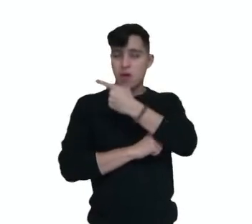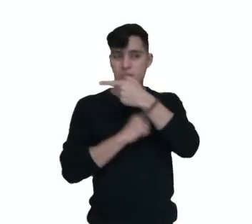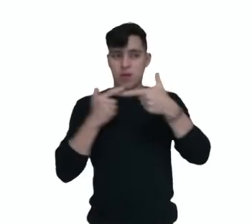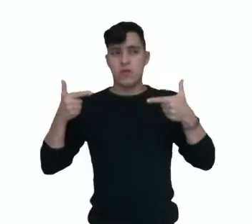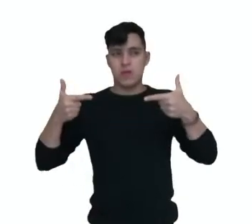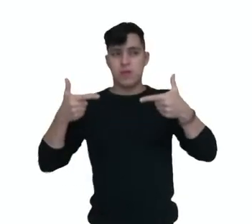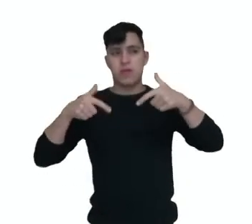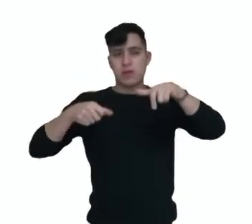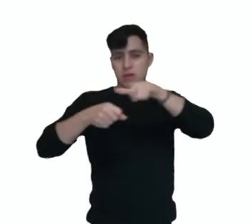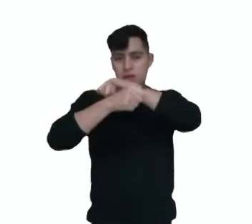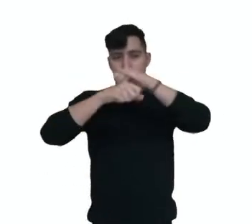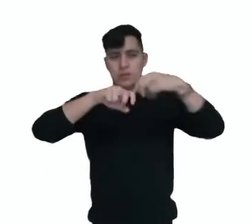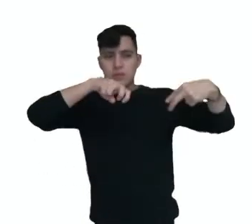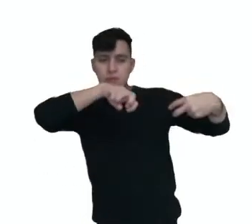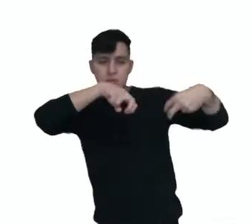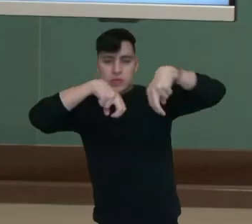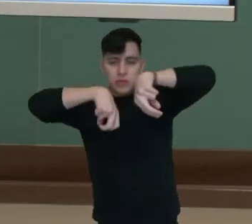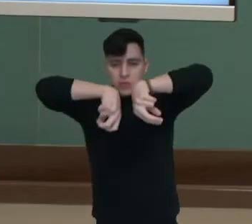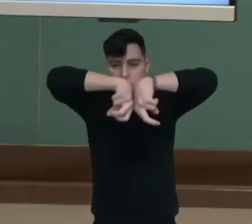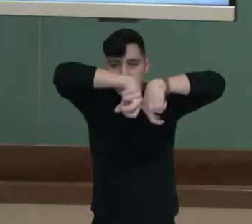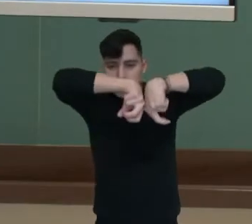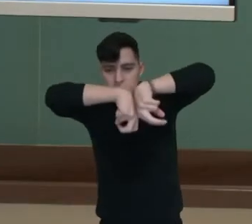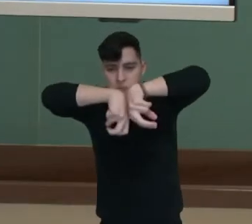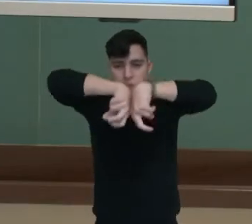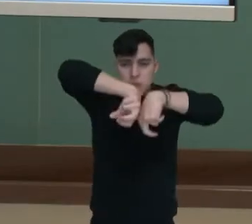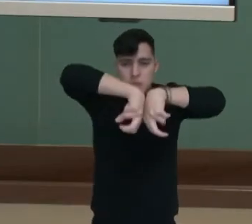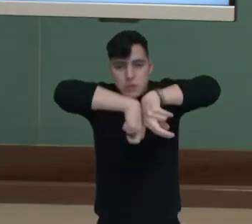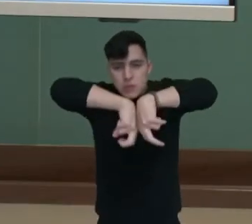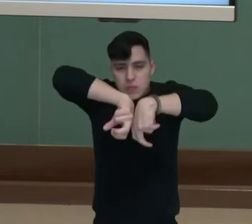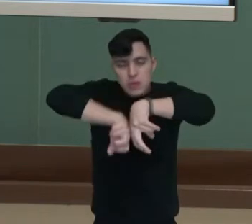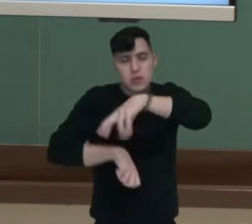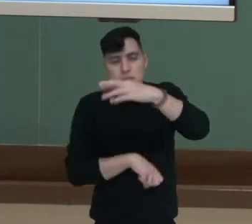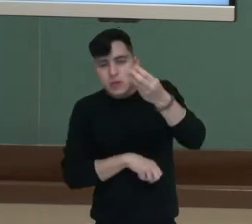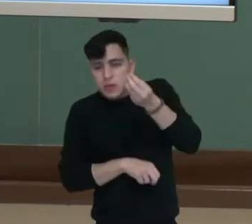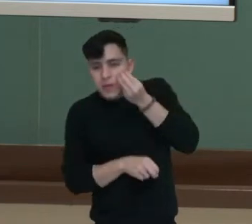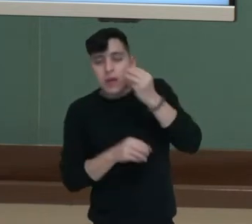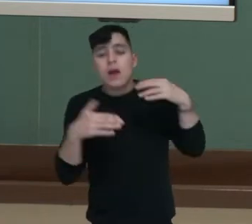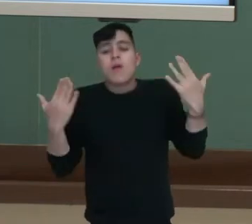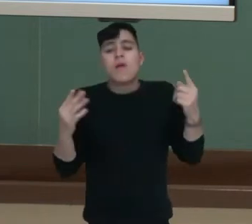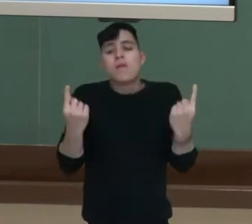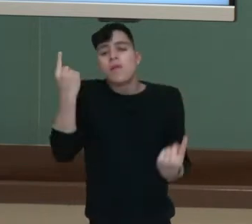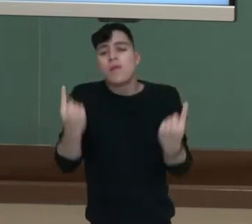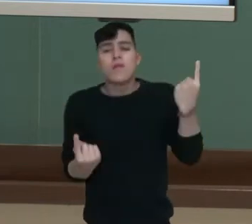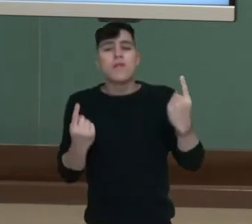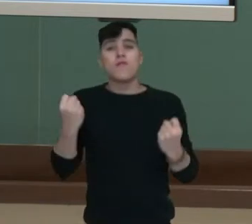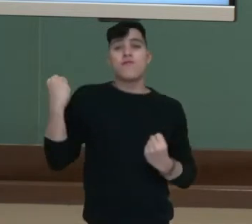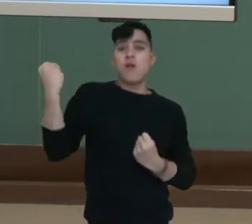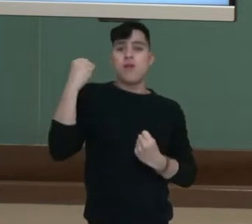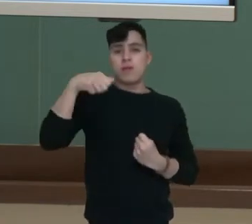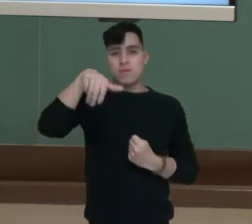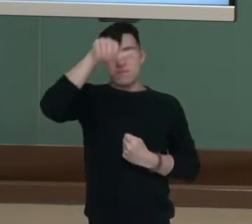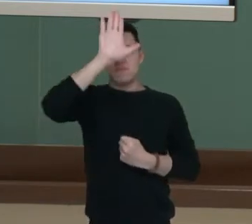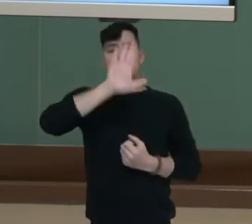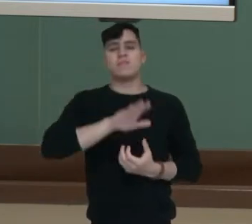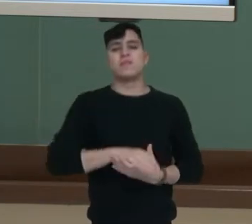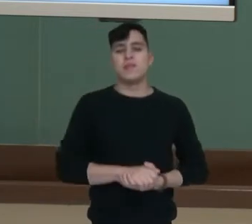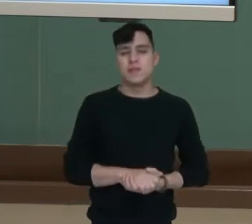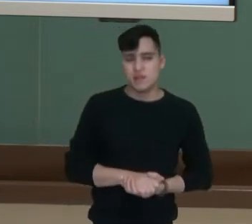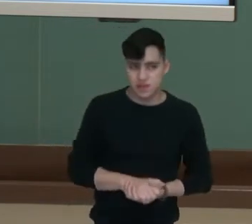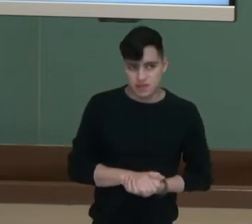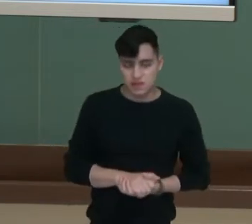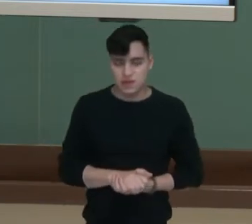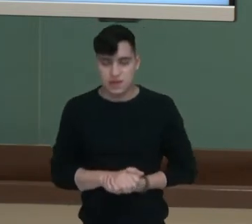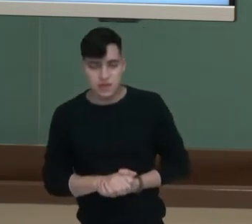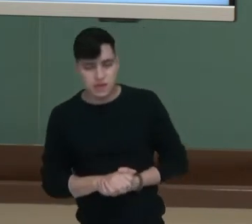eles estão disputando a força mesmo, para testar a força do jovem desse povo indígena. E as